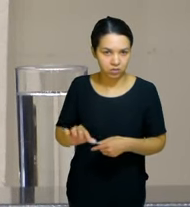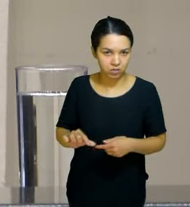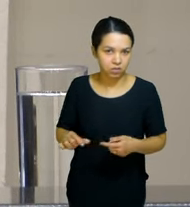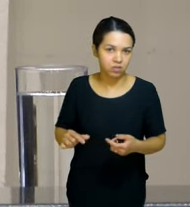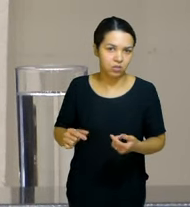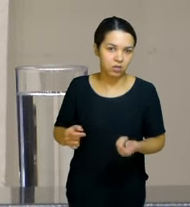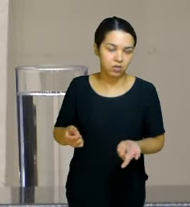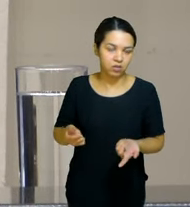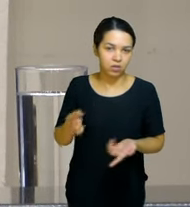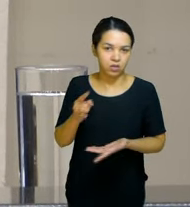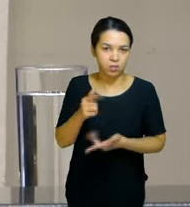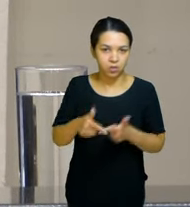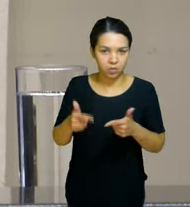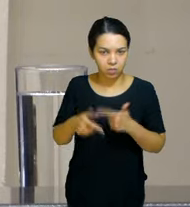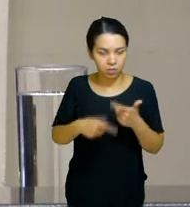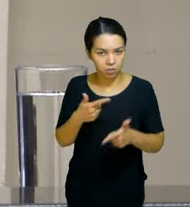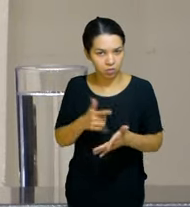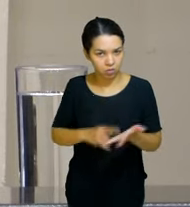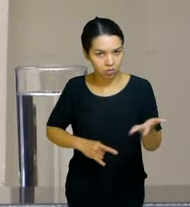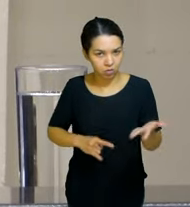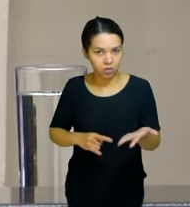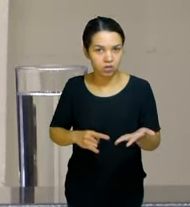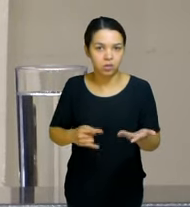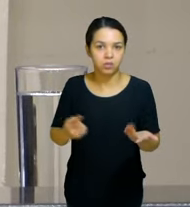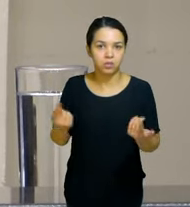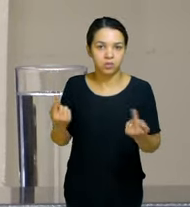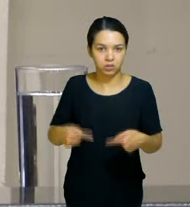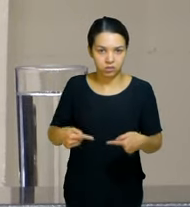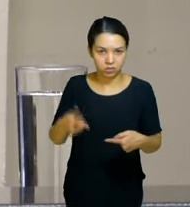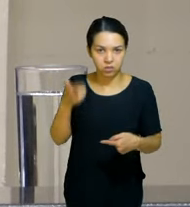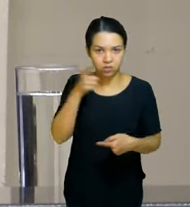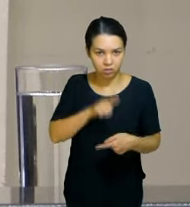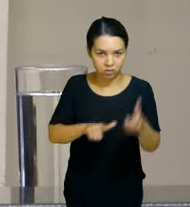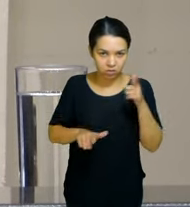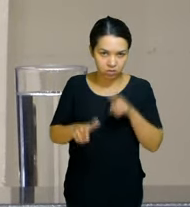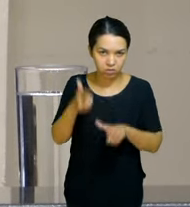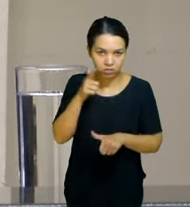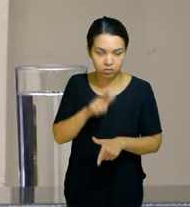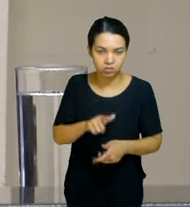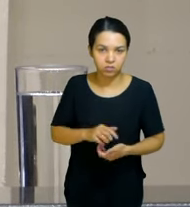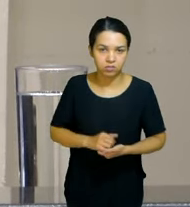com documento, e as competições sempre aconteceram.